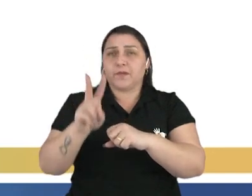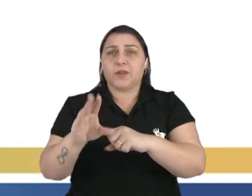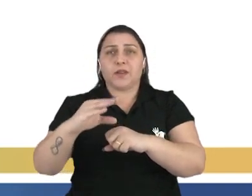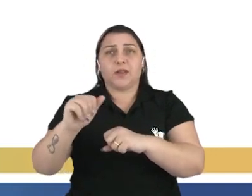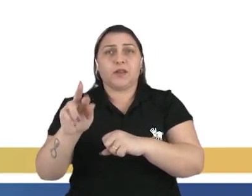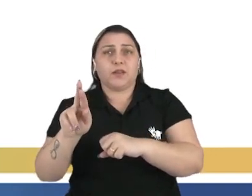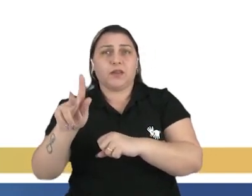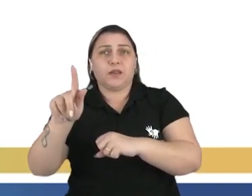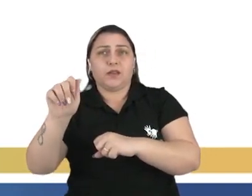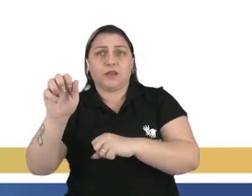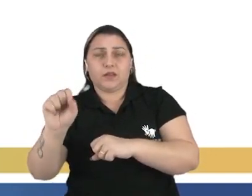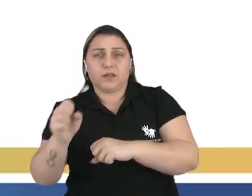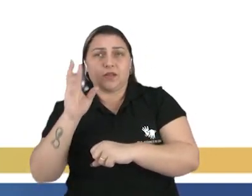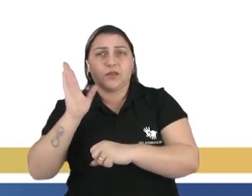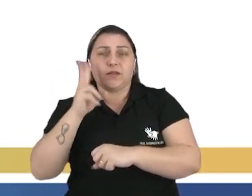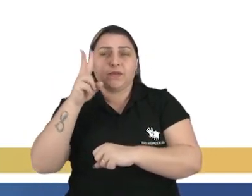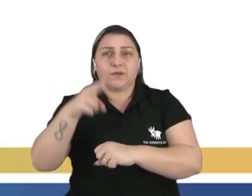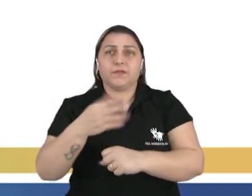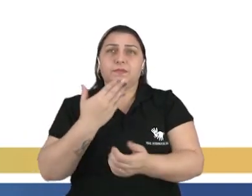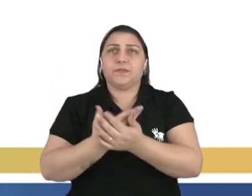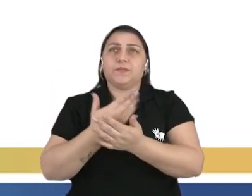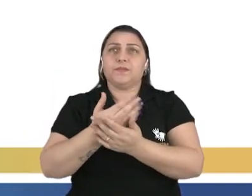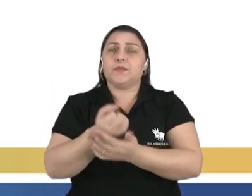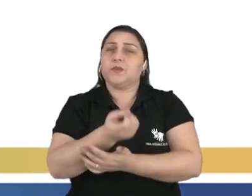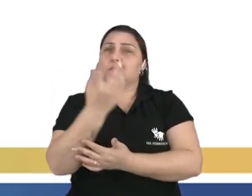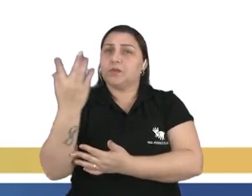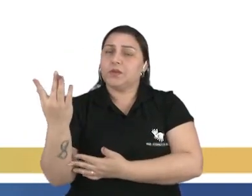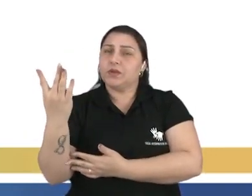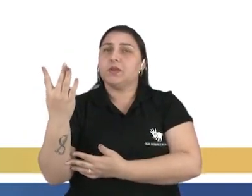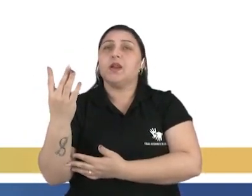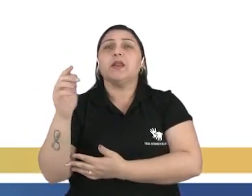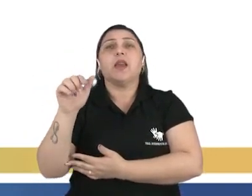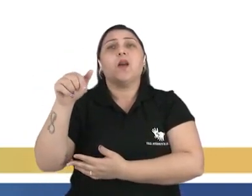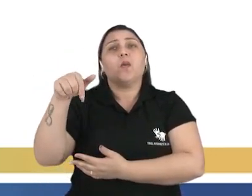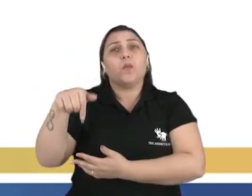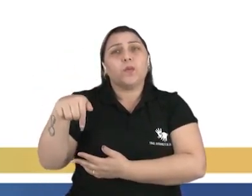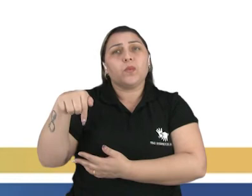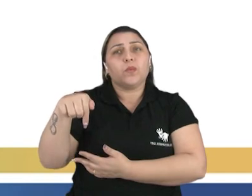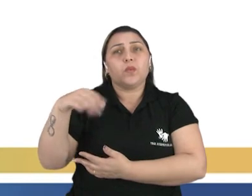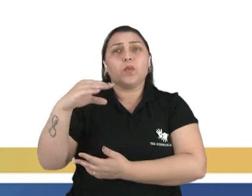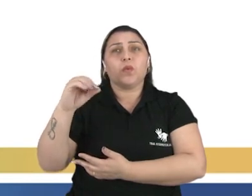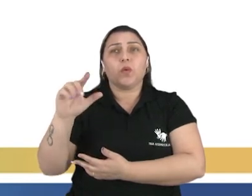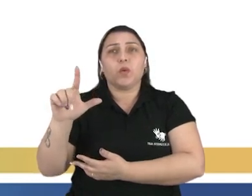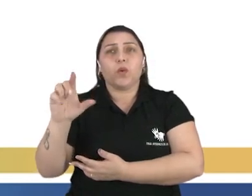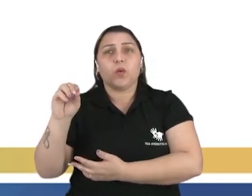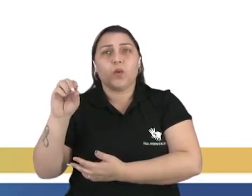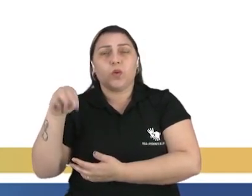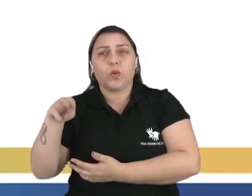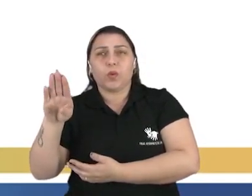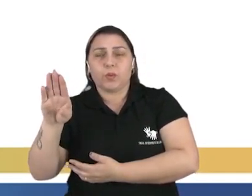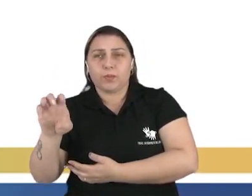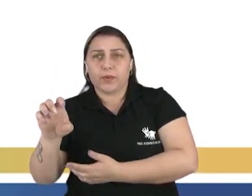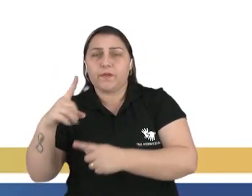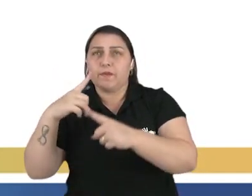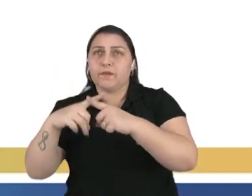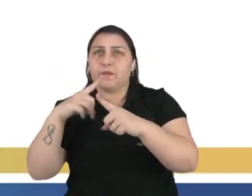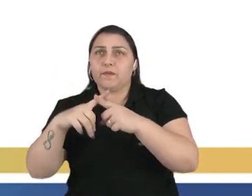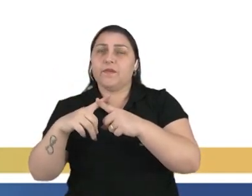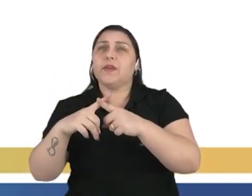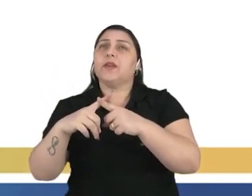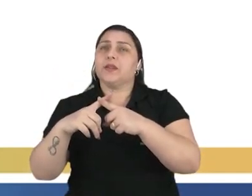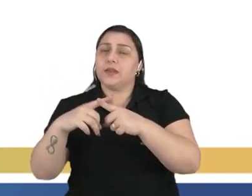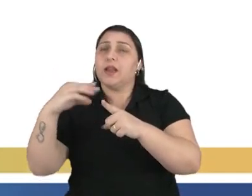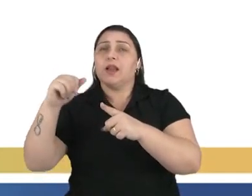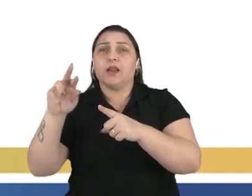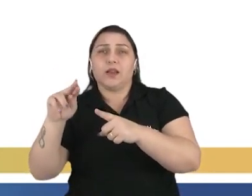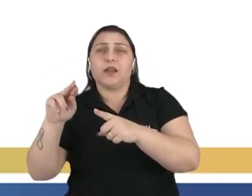aula passada, né? A quantidade de carga, que inclusive é medida em coulomb, é o número de elétrons vezes a carga de 1.